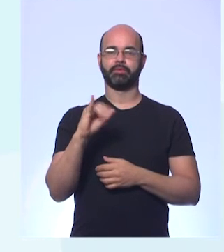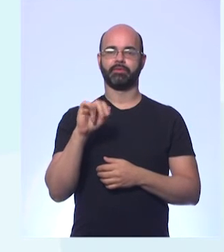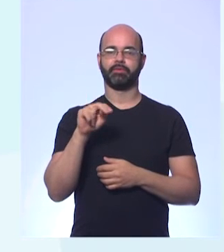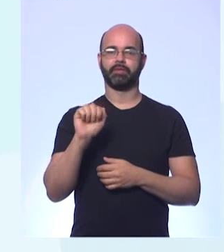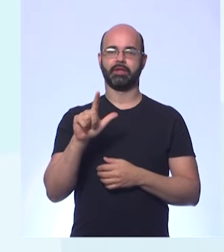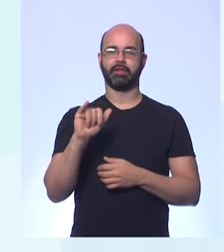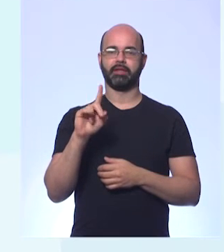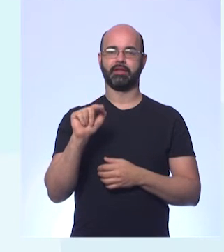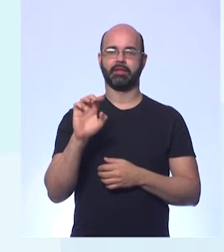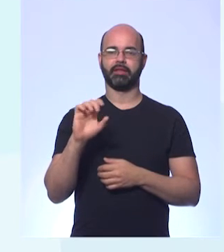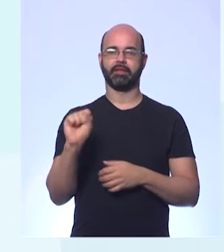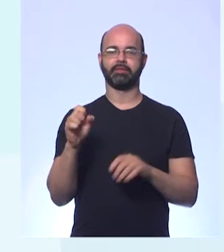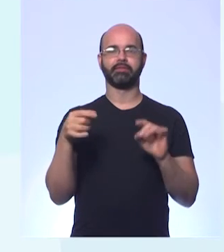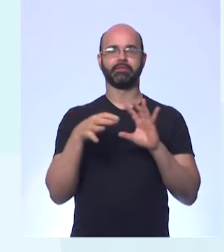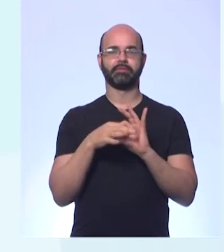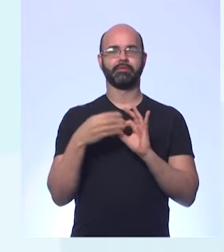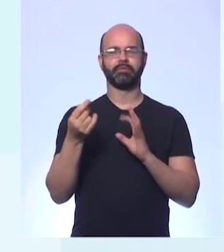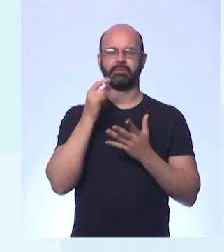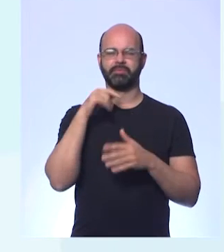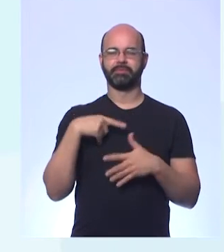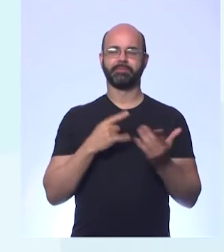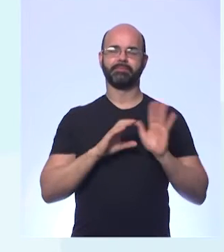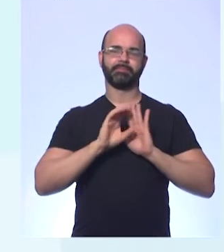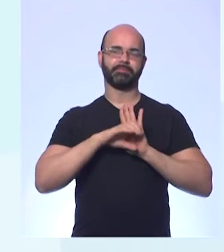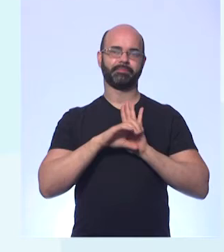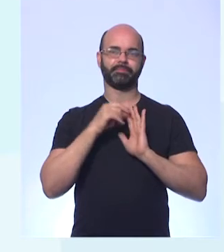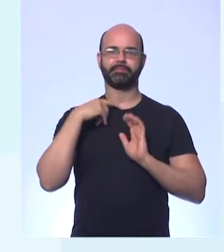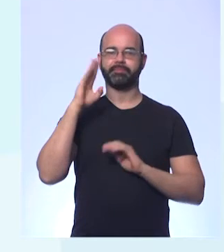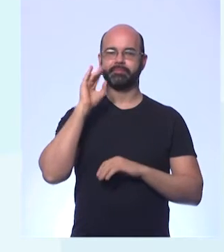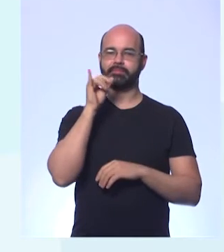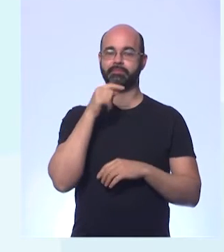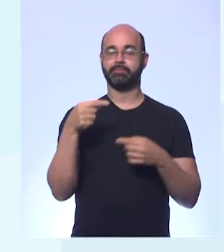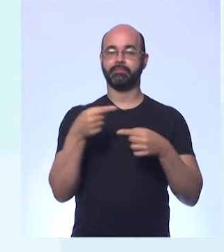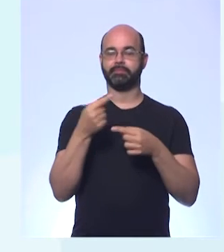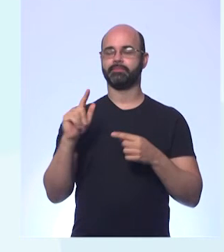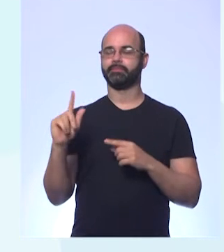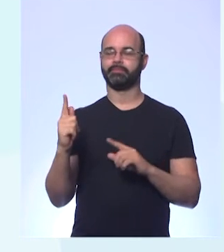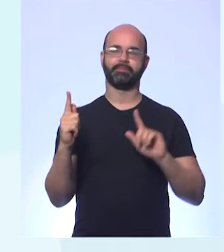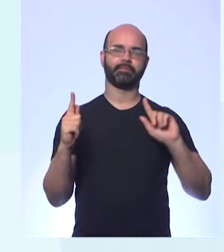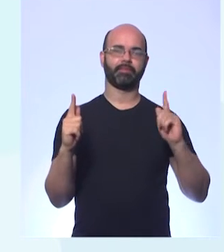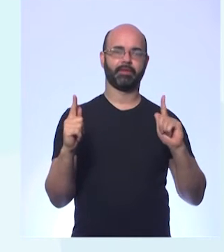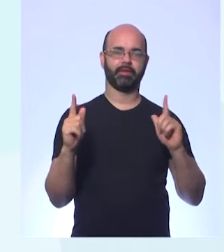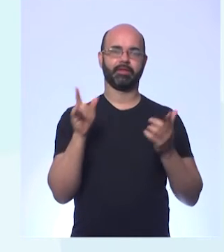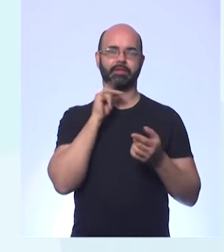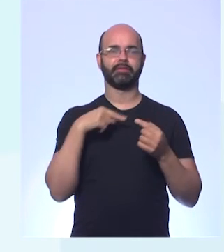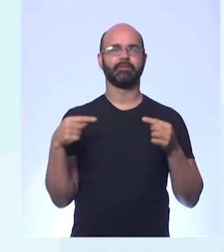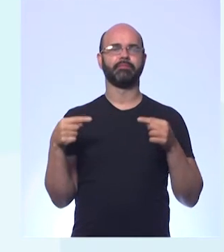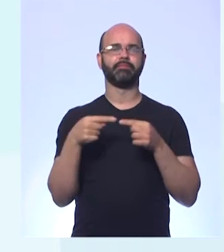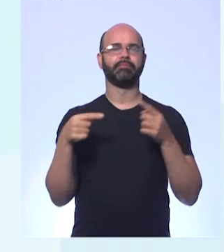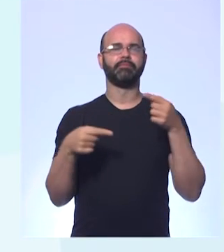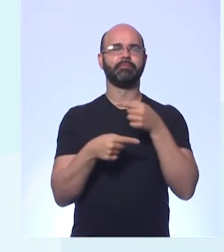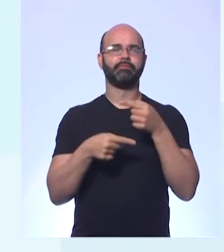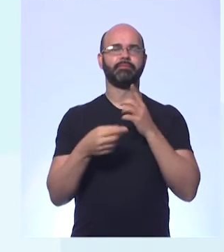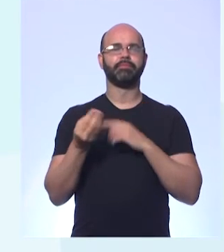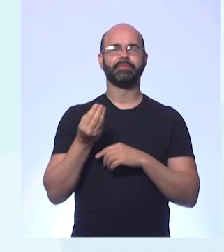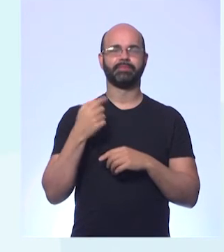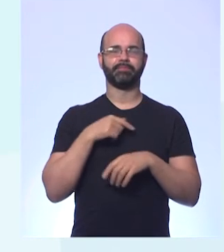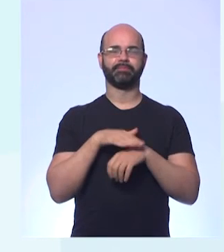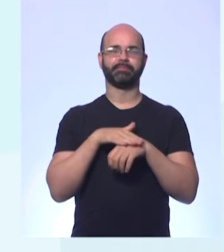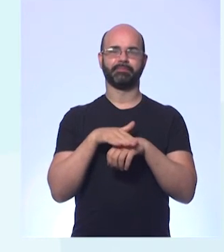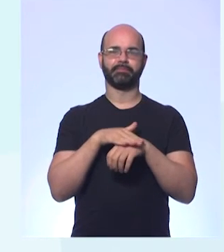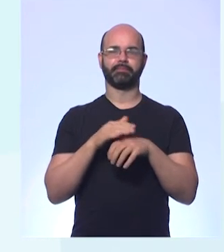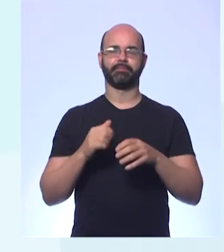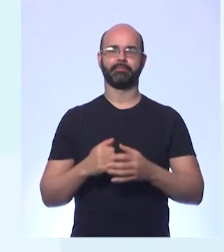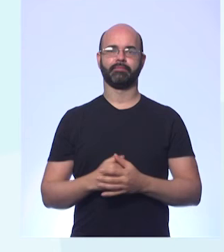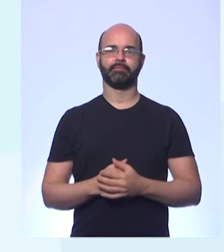compreender o conceito, vamos só conceituar a razão entre duas grandezas e falar um pouquinho sobre o que é isso, tá certo? Então,